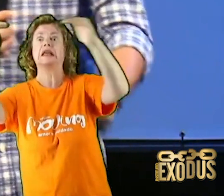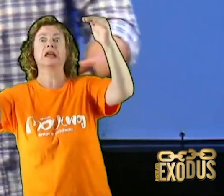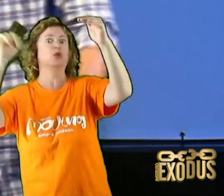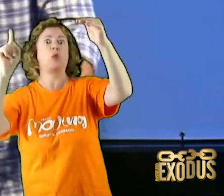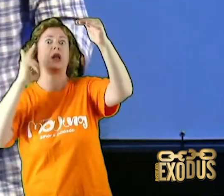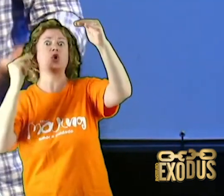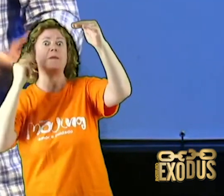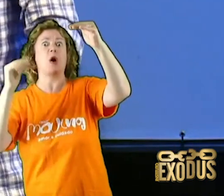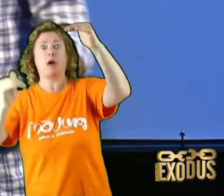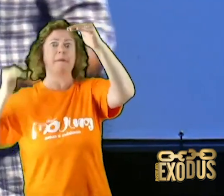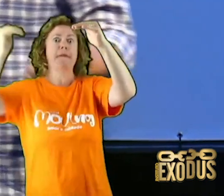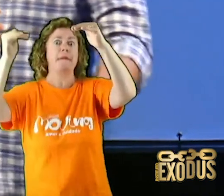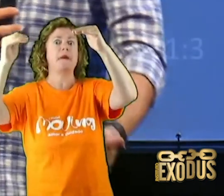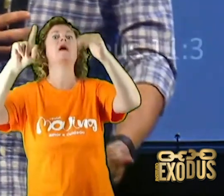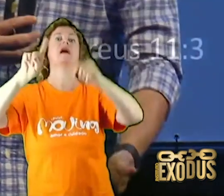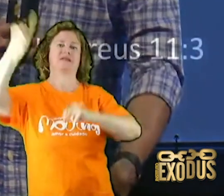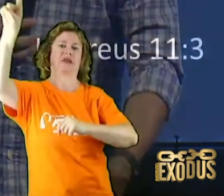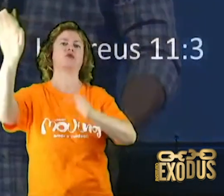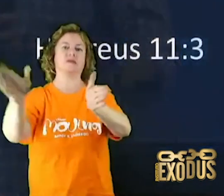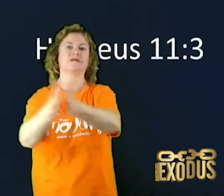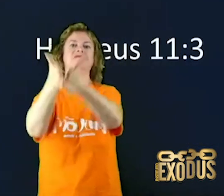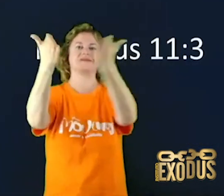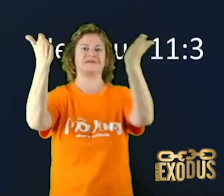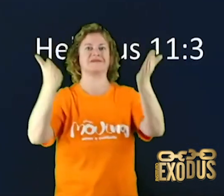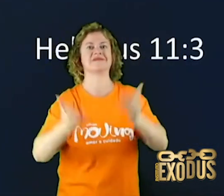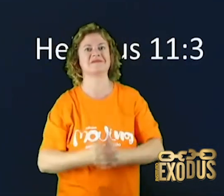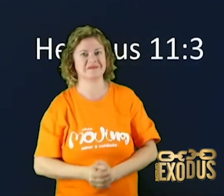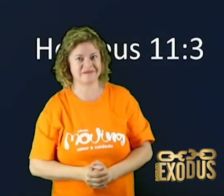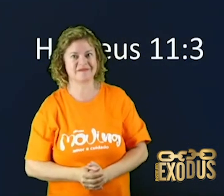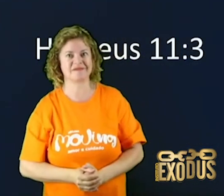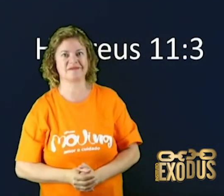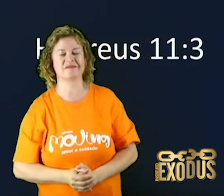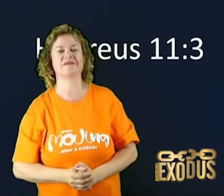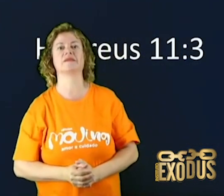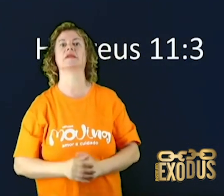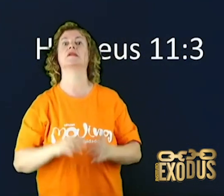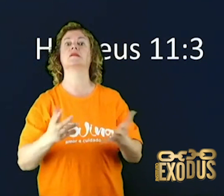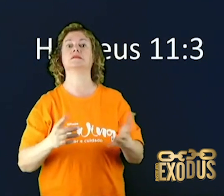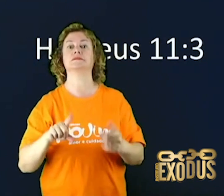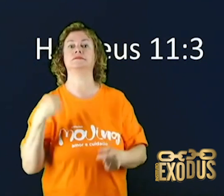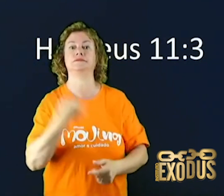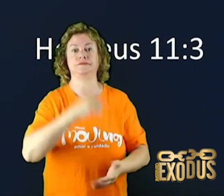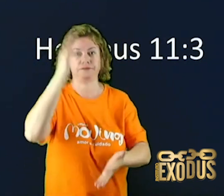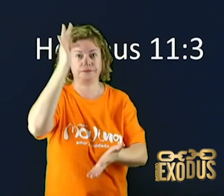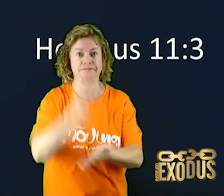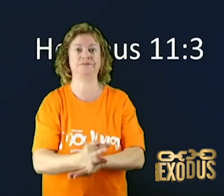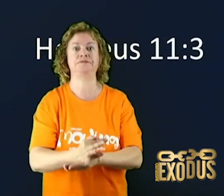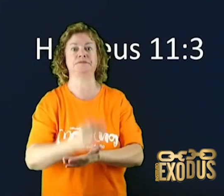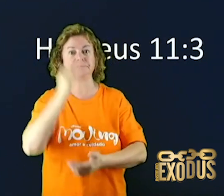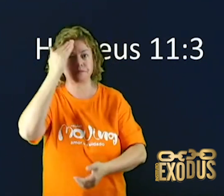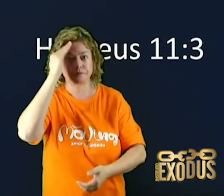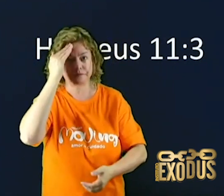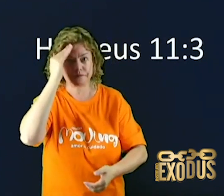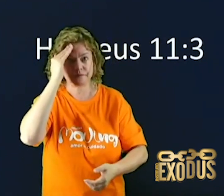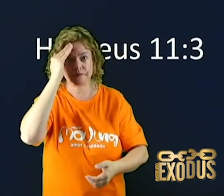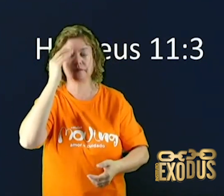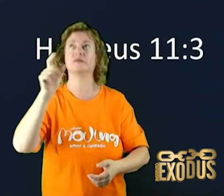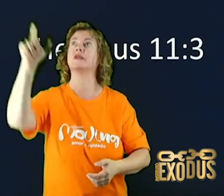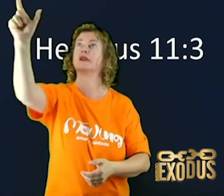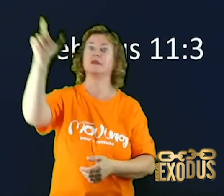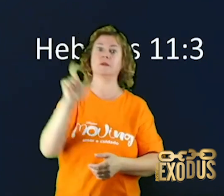natureza. Pela fé entendemos que os mundos, pela palavra de Deus, foram criados, de maneira que aquilo que se